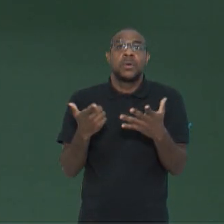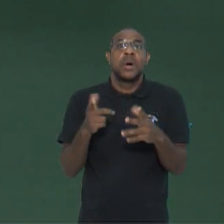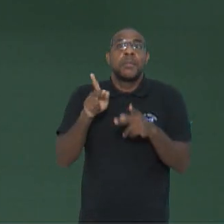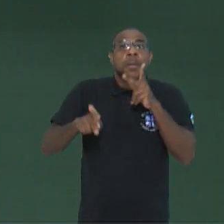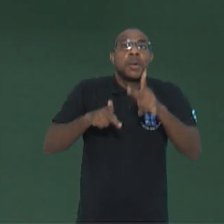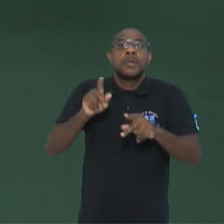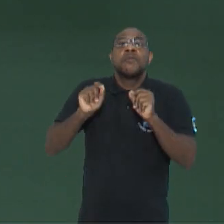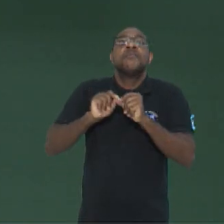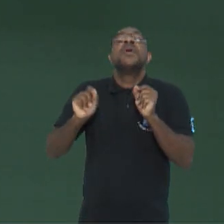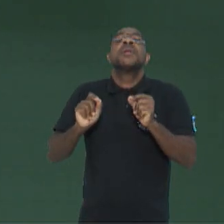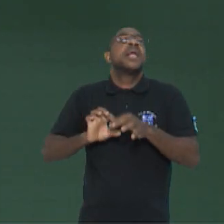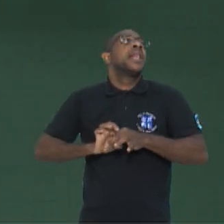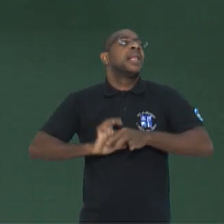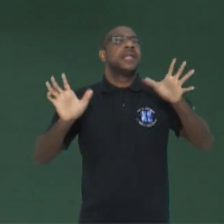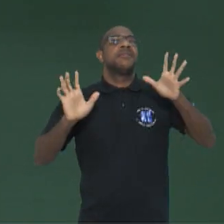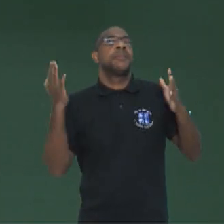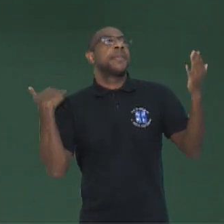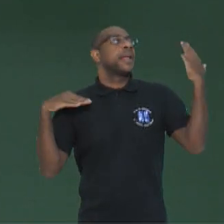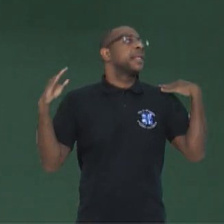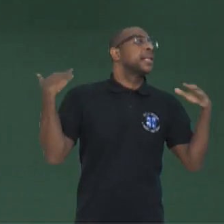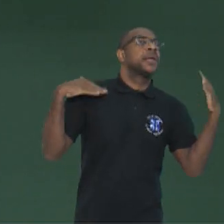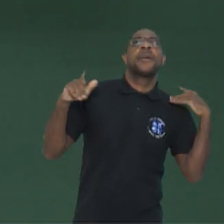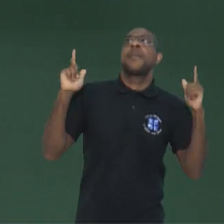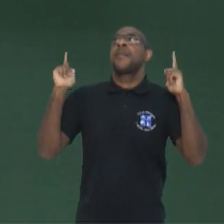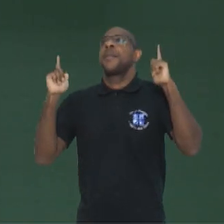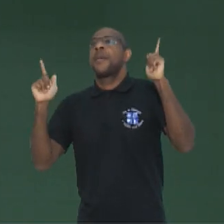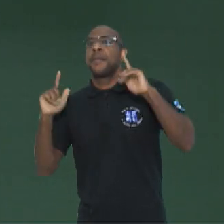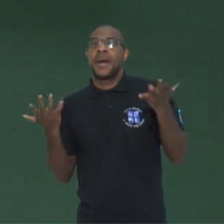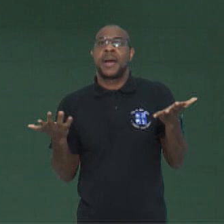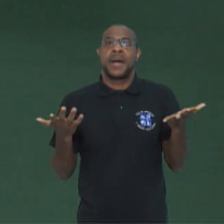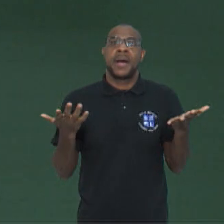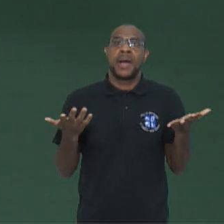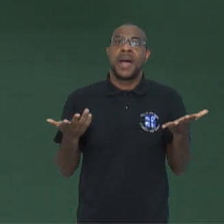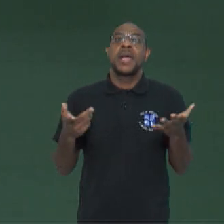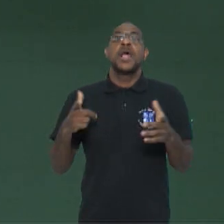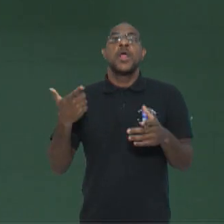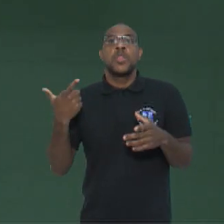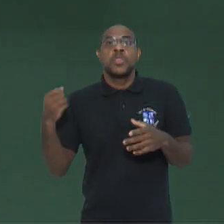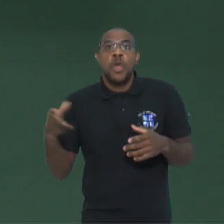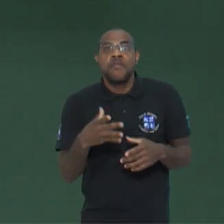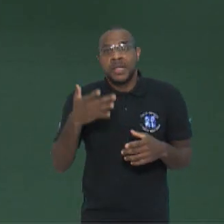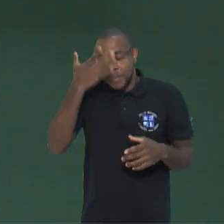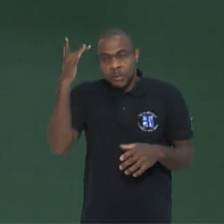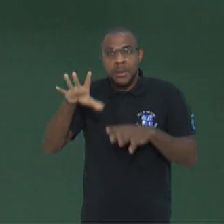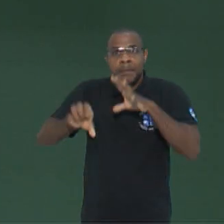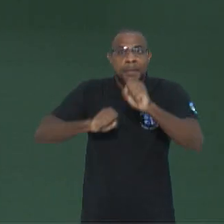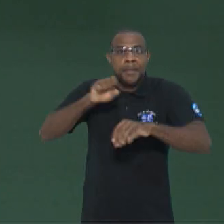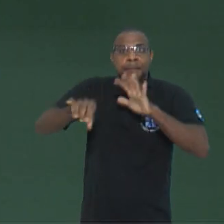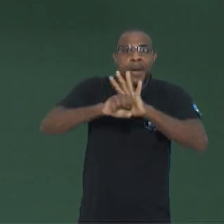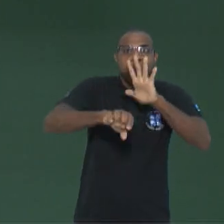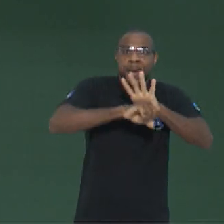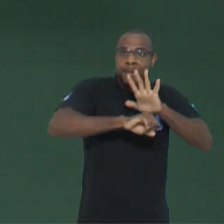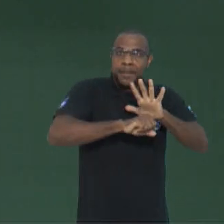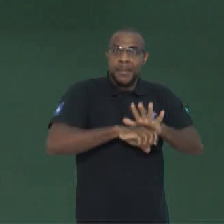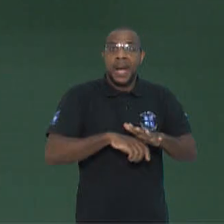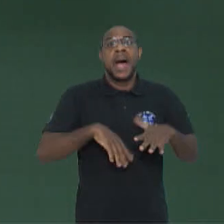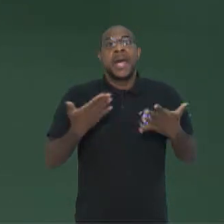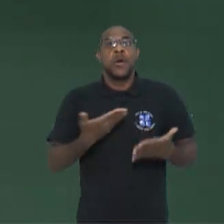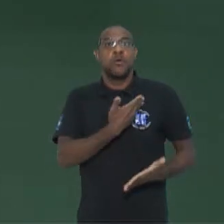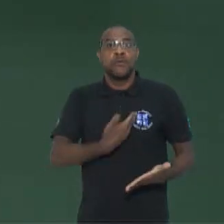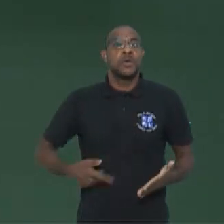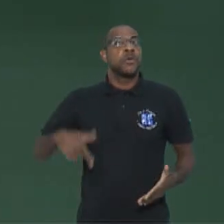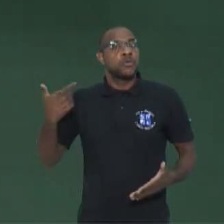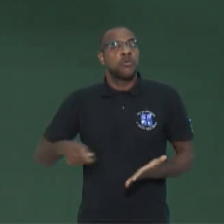na dose, né? E o governo teve que voltar atrás, então, e adotou essa nova medida.